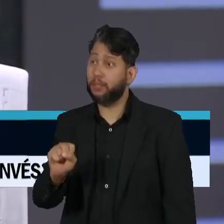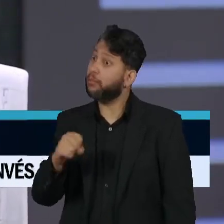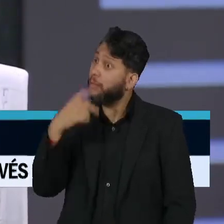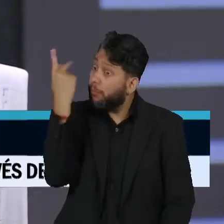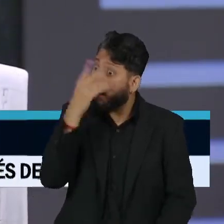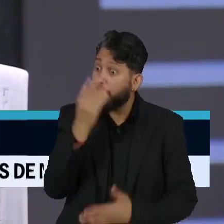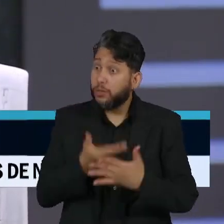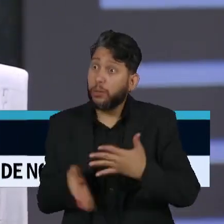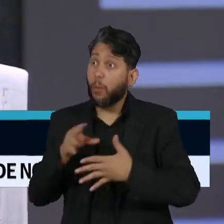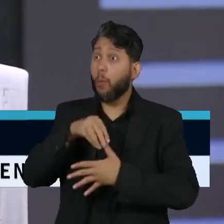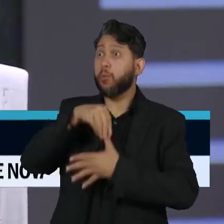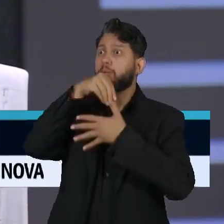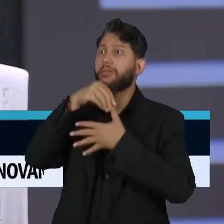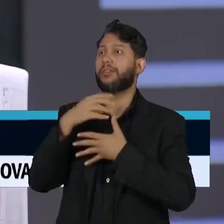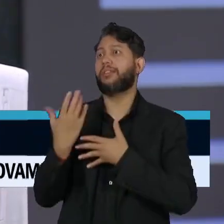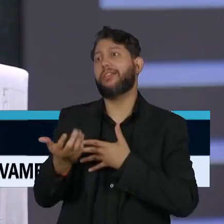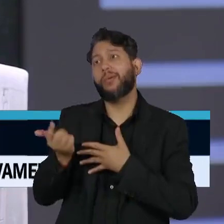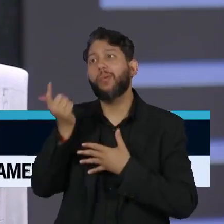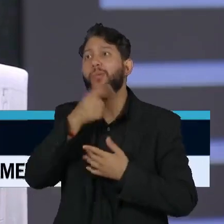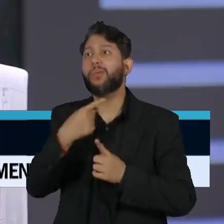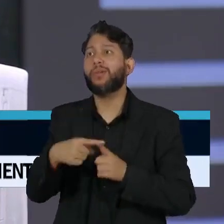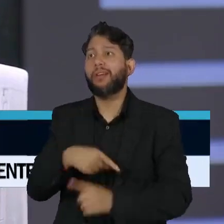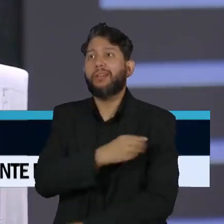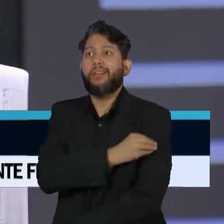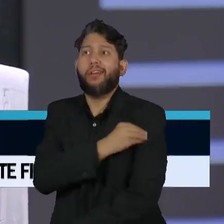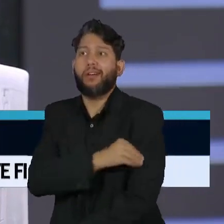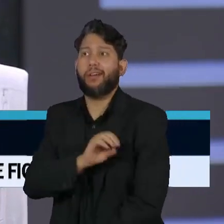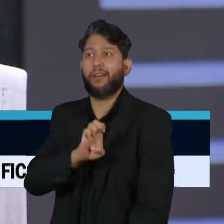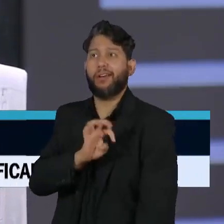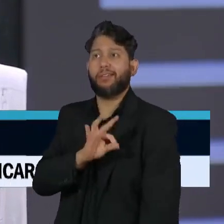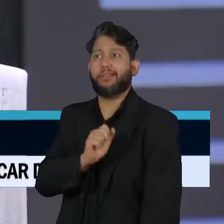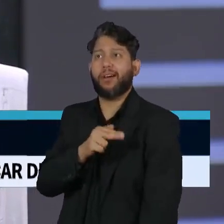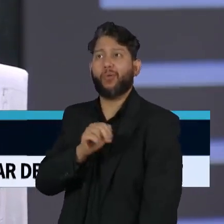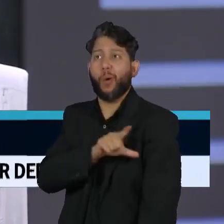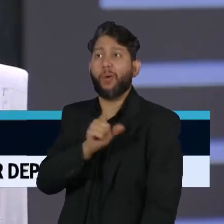no cenário internacional com o etanol, que é uma grande vantagem competitiva do país.